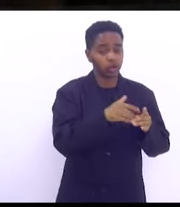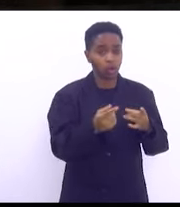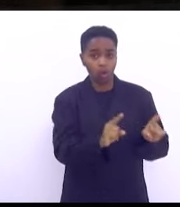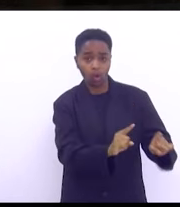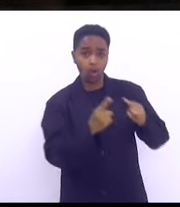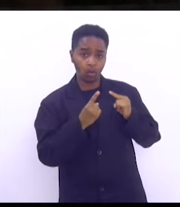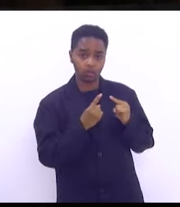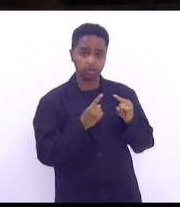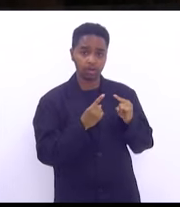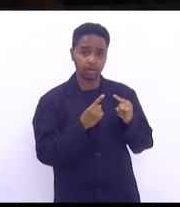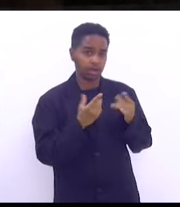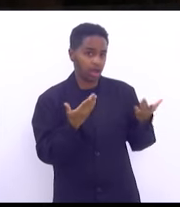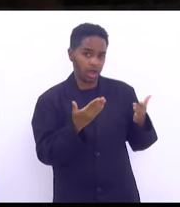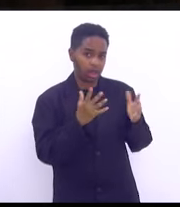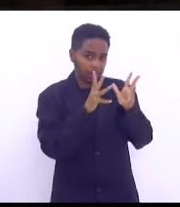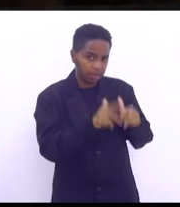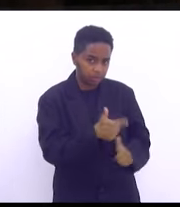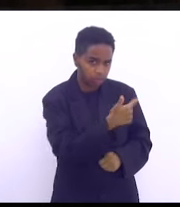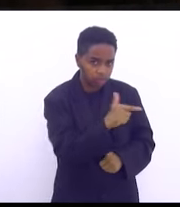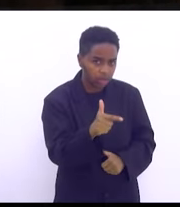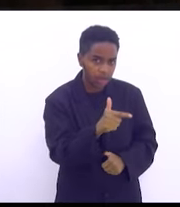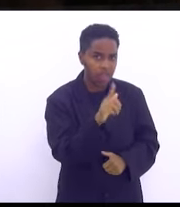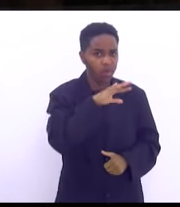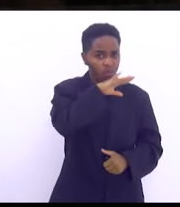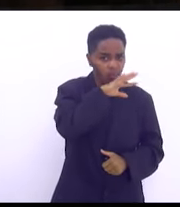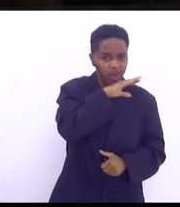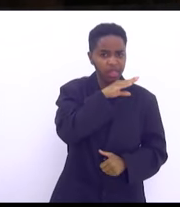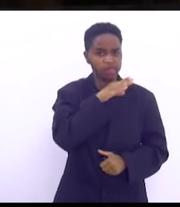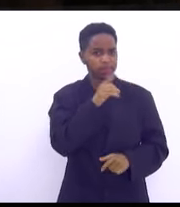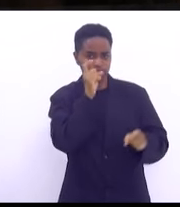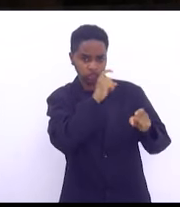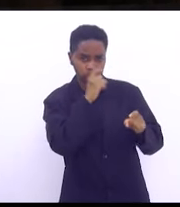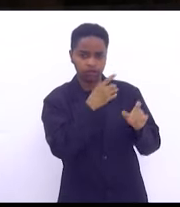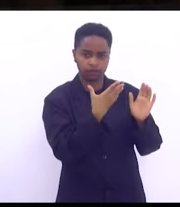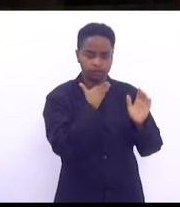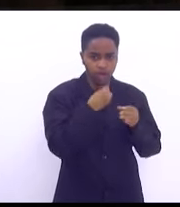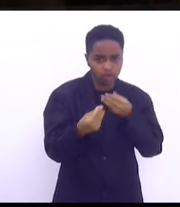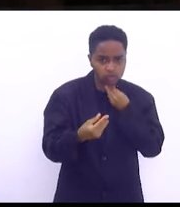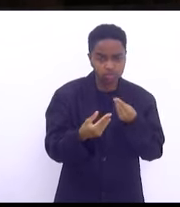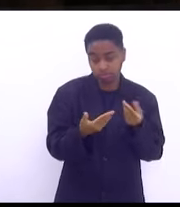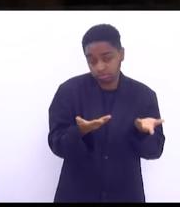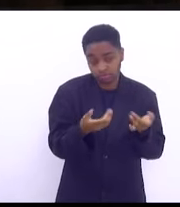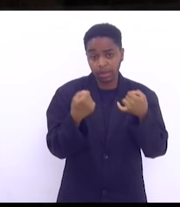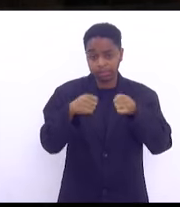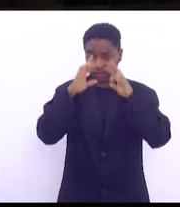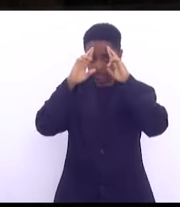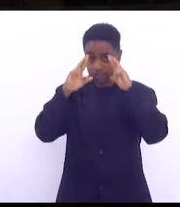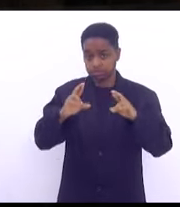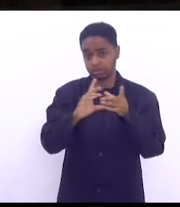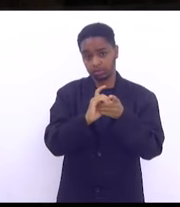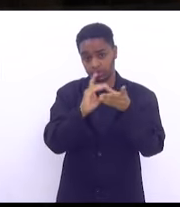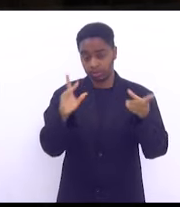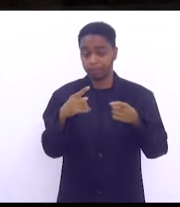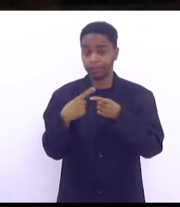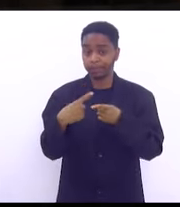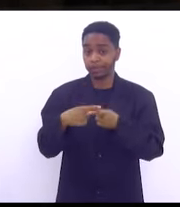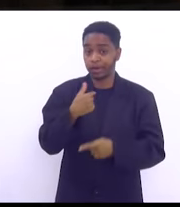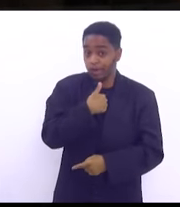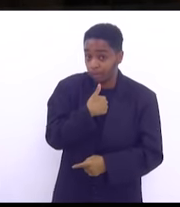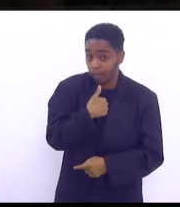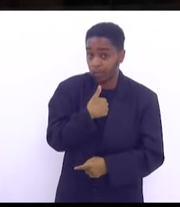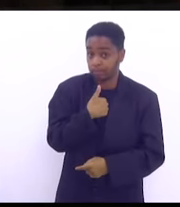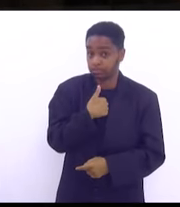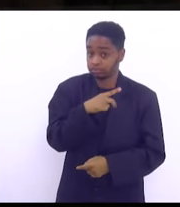meu favor, o processo foi ruim, foi fraudado. É respeitar a democracia. Eu,